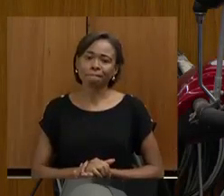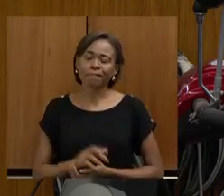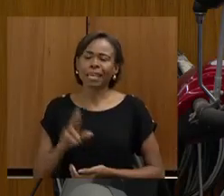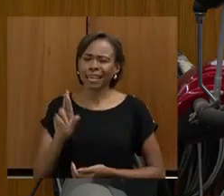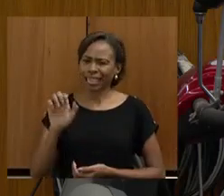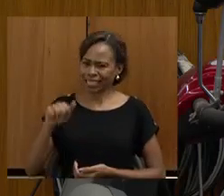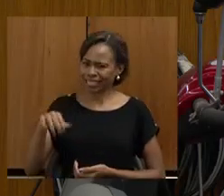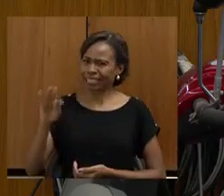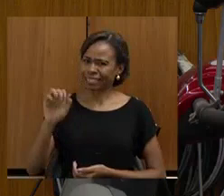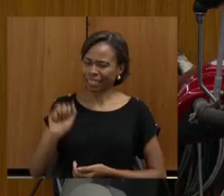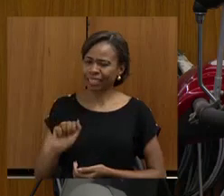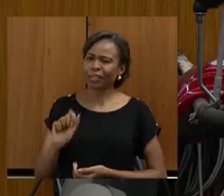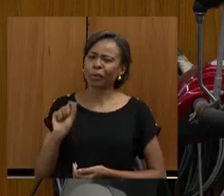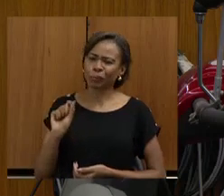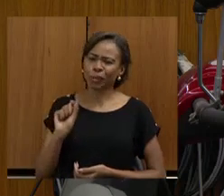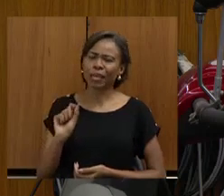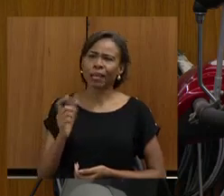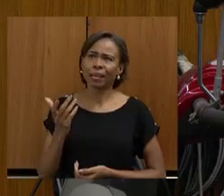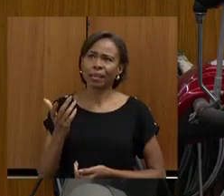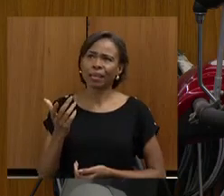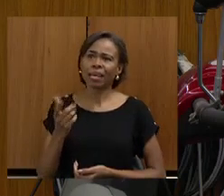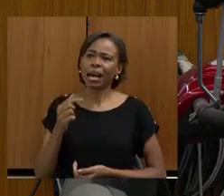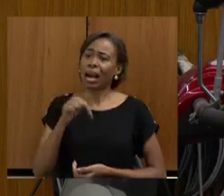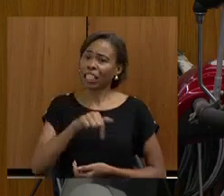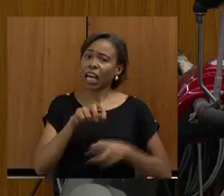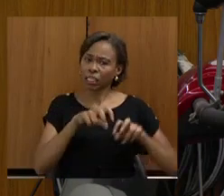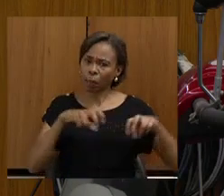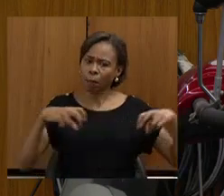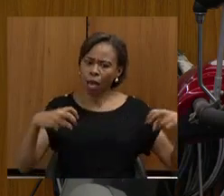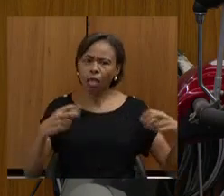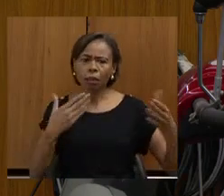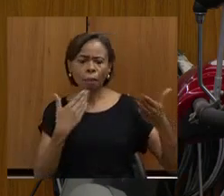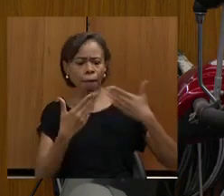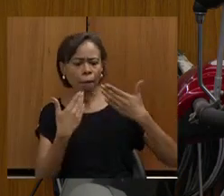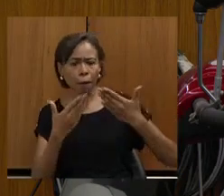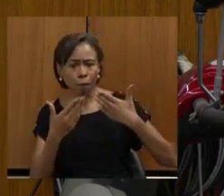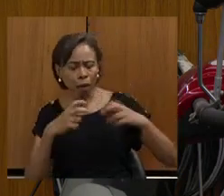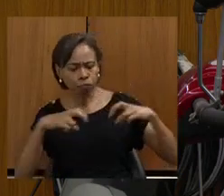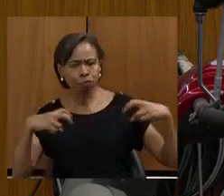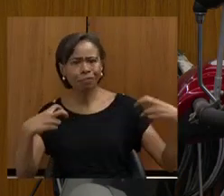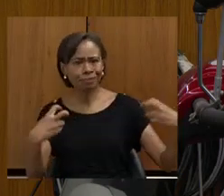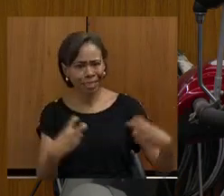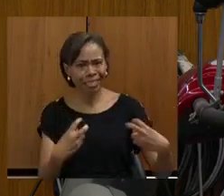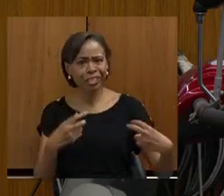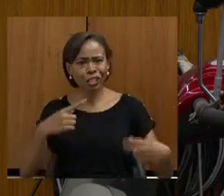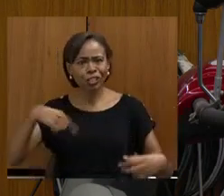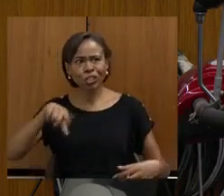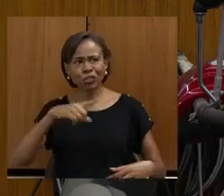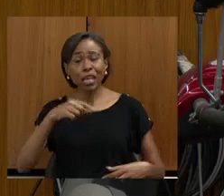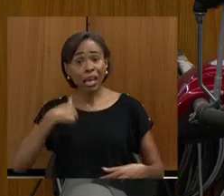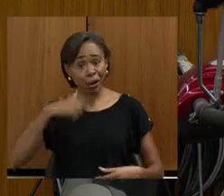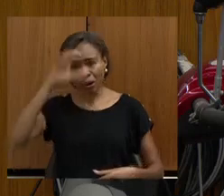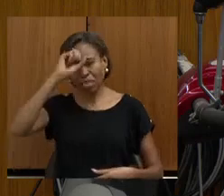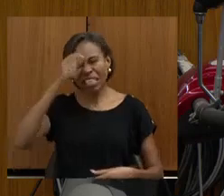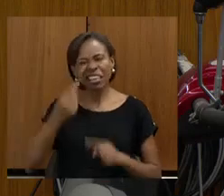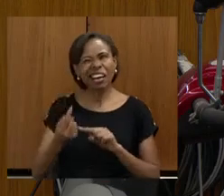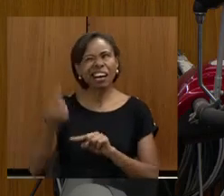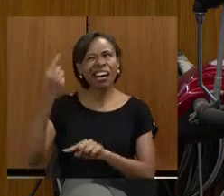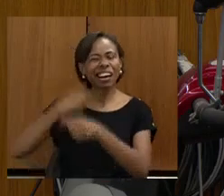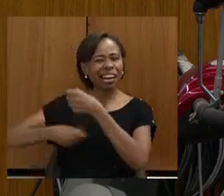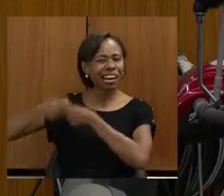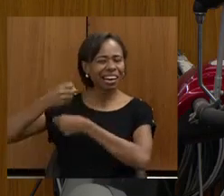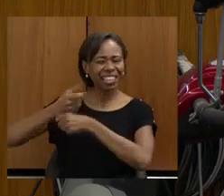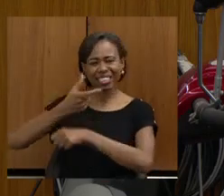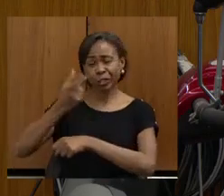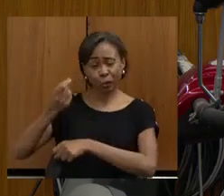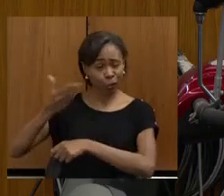está tendo essa mesa redonda com vocês, eu aprendi isso lá em 2000 e pouco, quando eu entrava para o